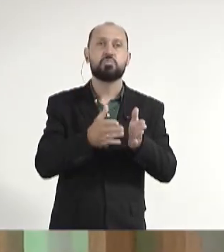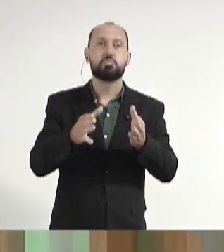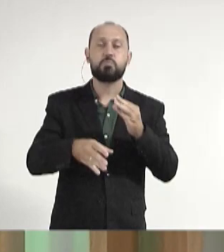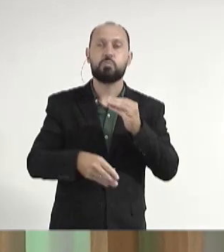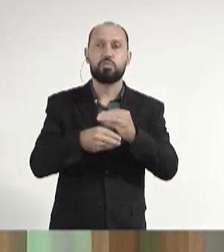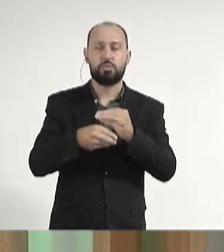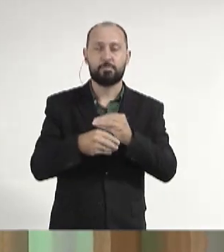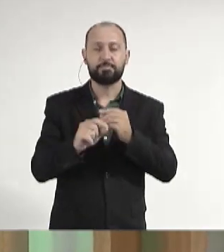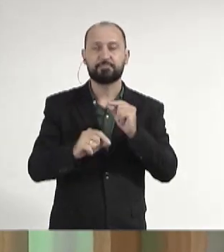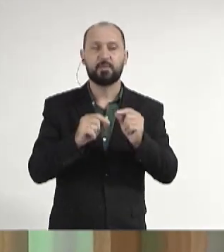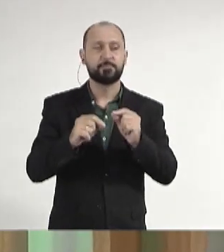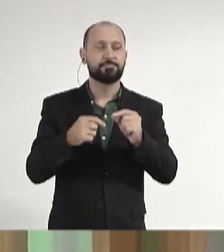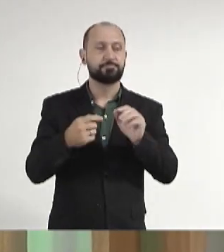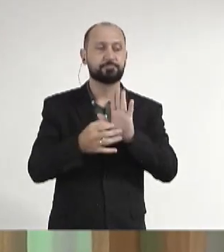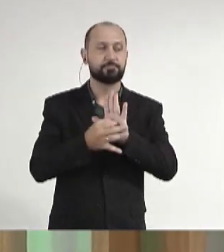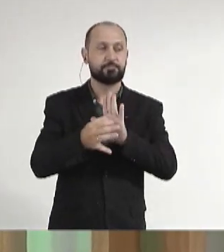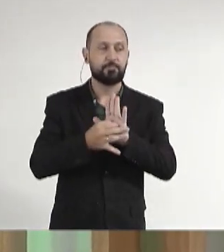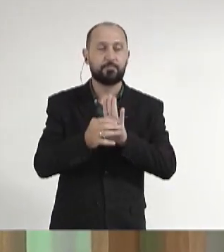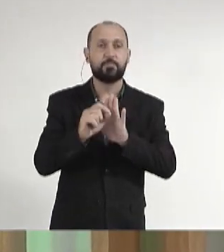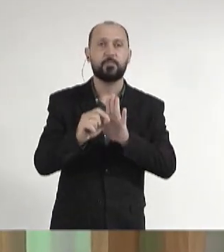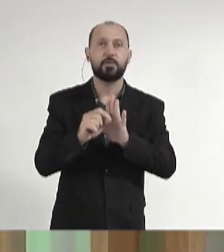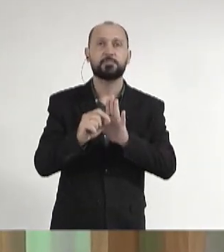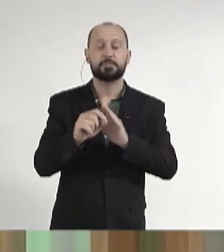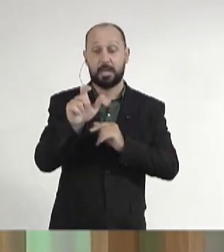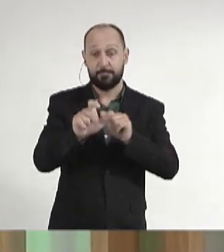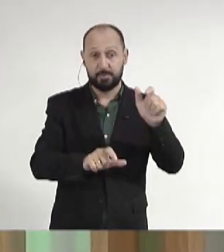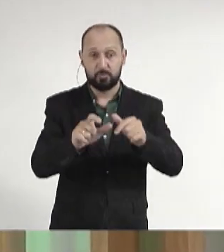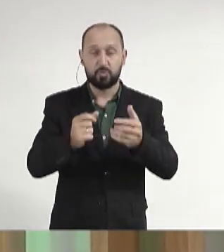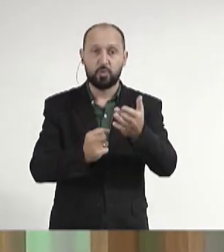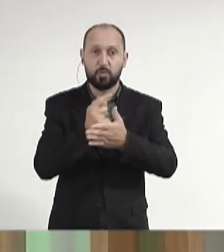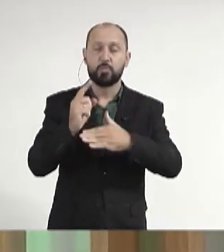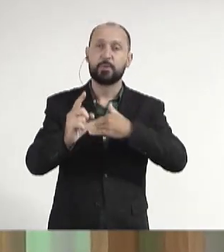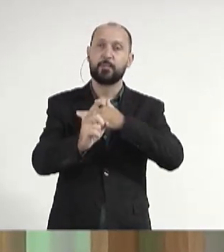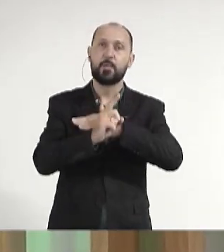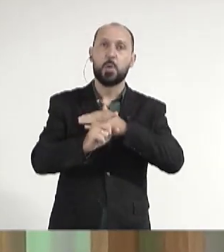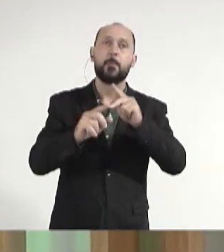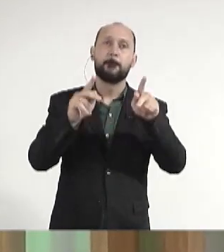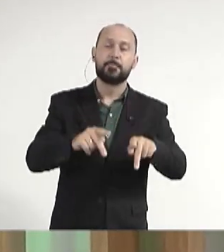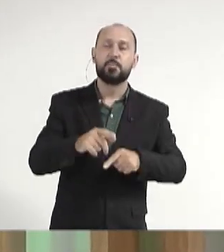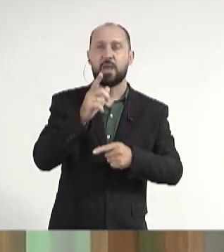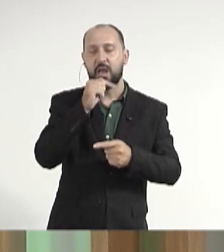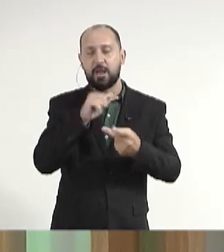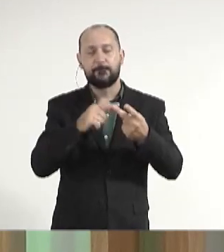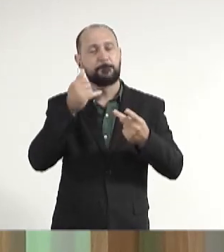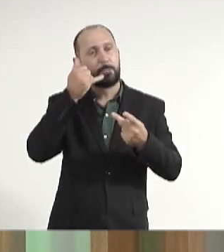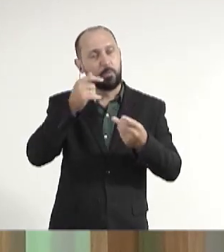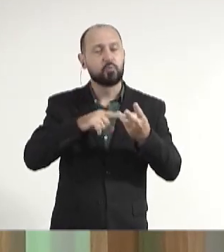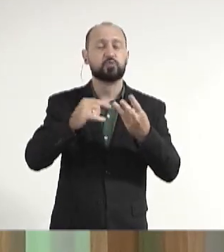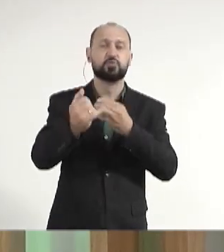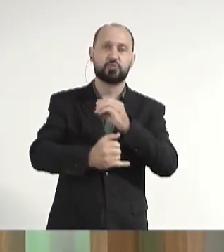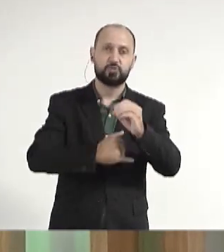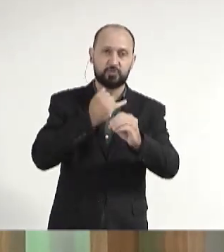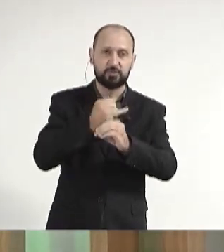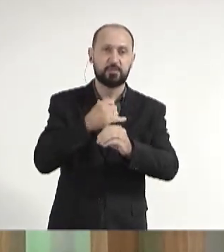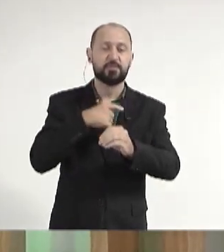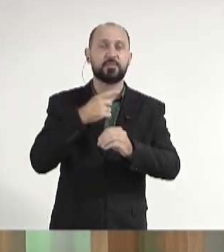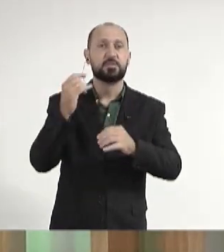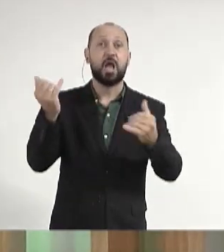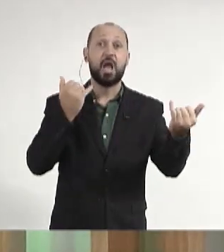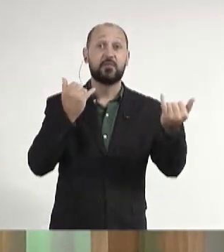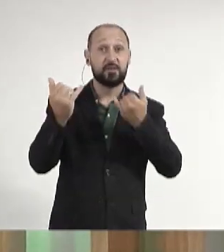de emendas e que propõe que o consumidor de serviços públicos, água, luz, telefonia e internet,